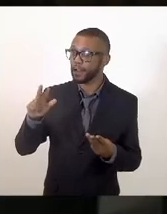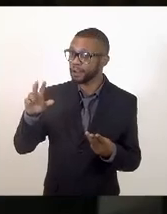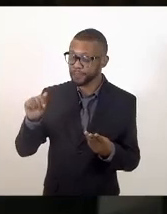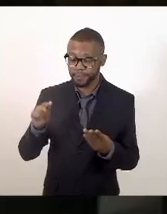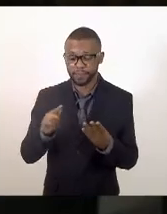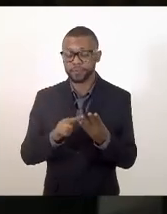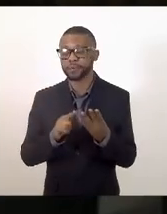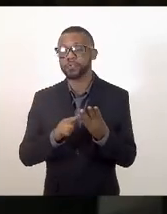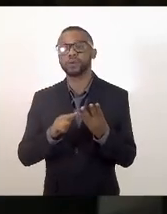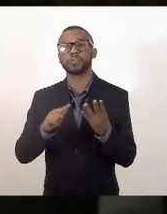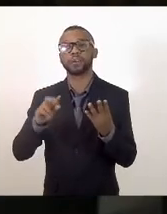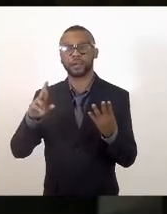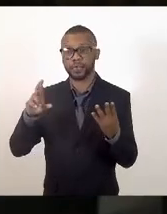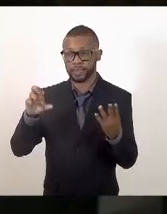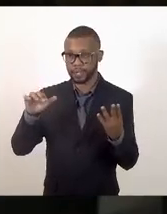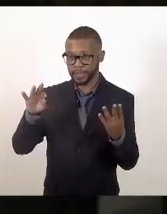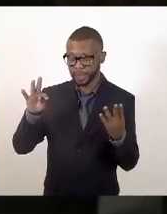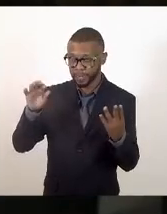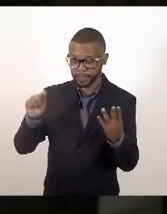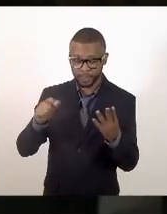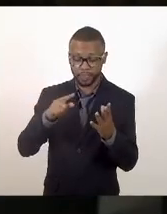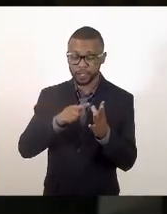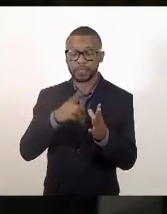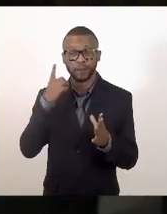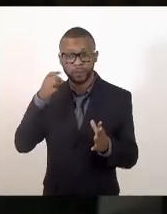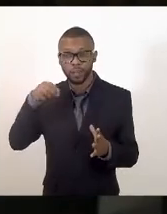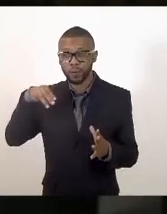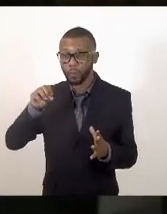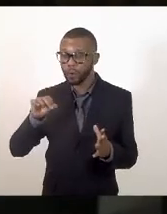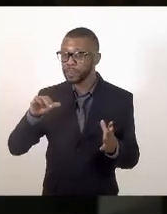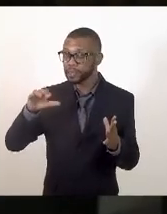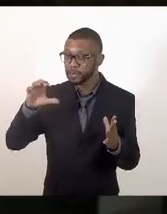Knobloch. Deputada Mônica, quer se inscrever?